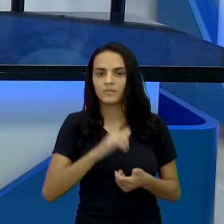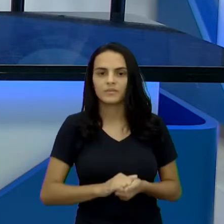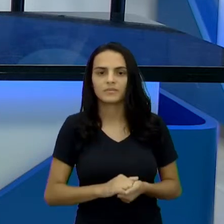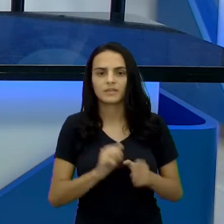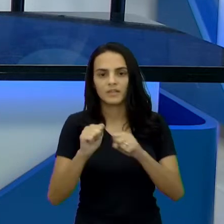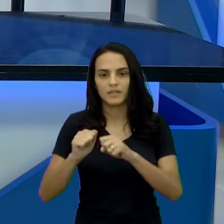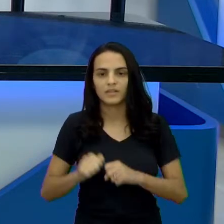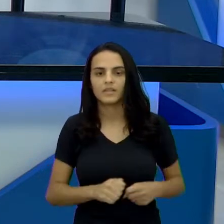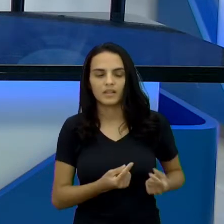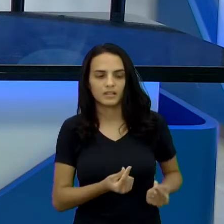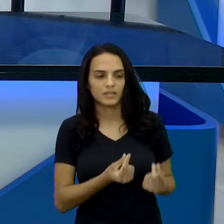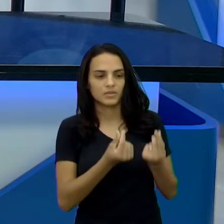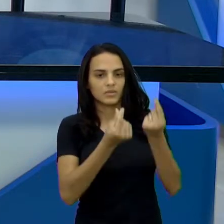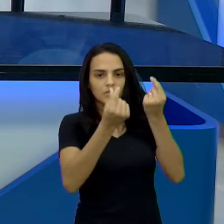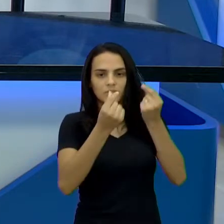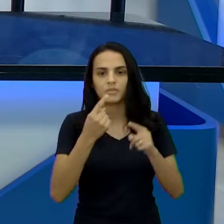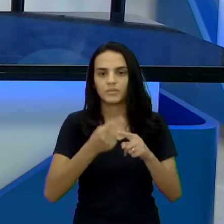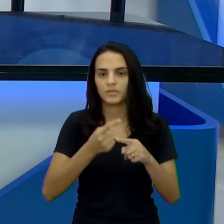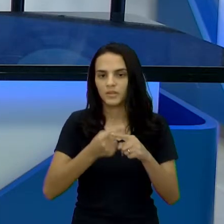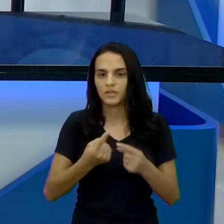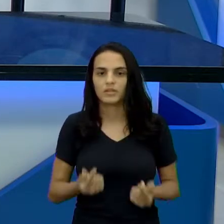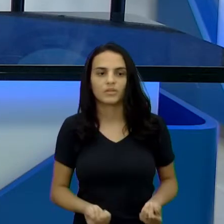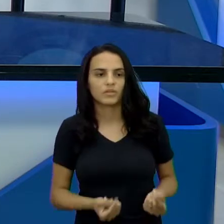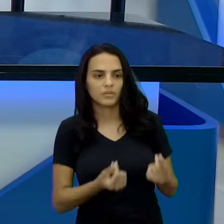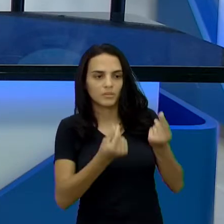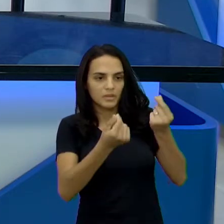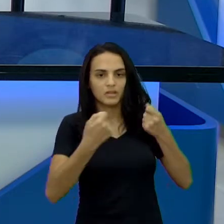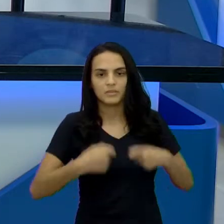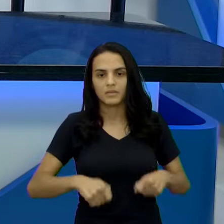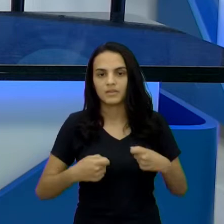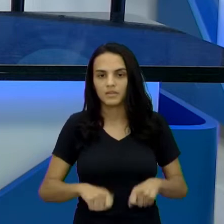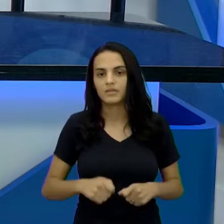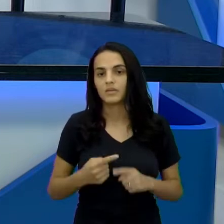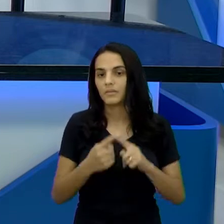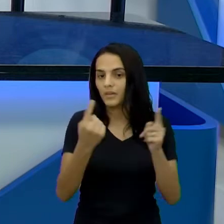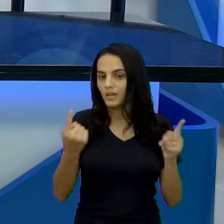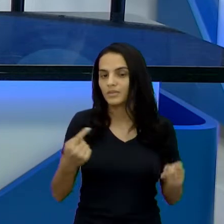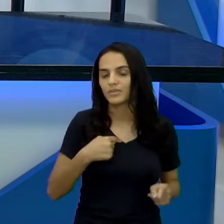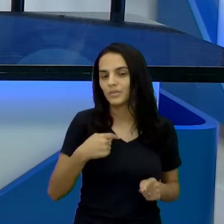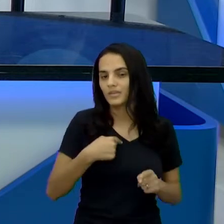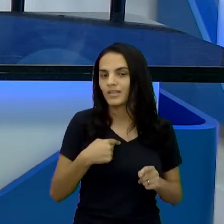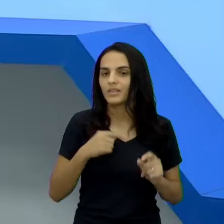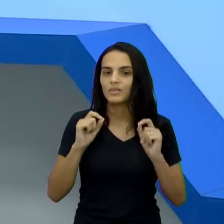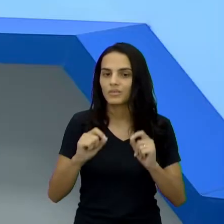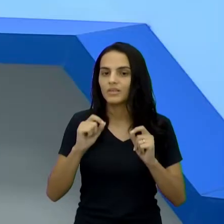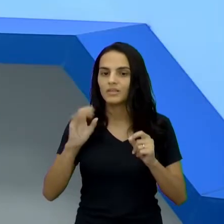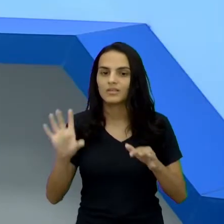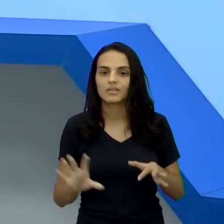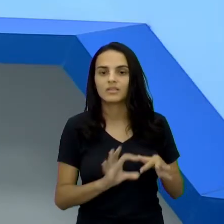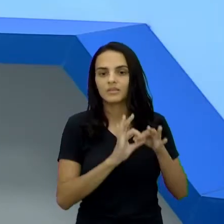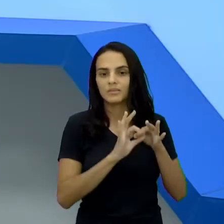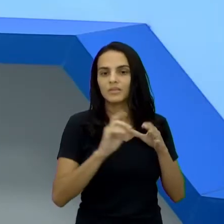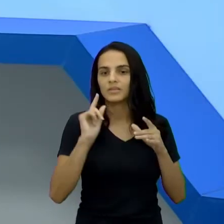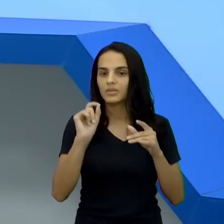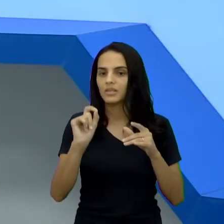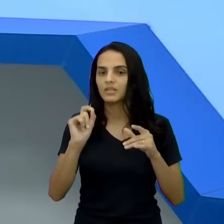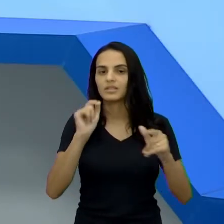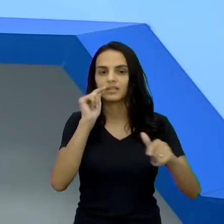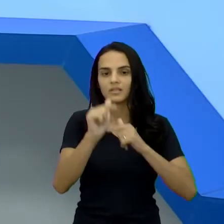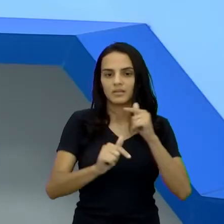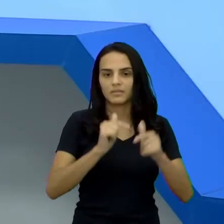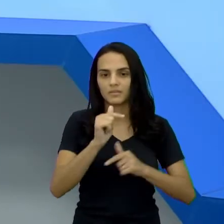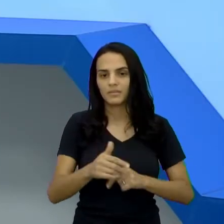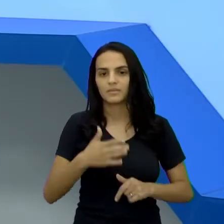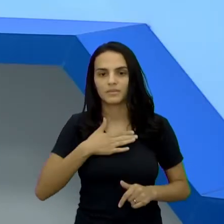faz economia. Porque economia é o que você tem que fazer. Mas eu tenho muito apego a essa questão do trabalho. Então, pra